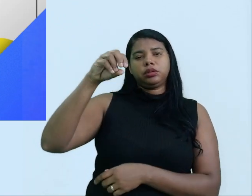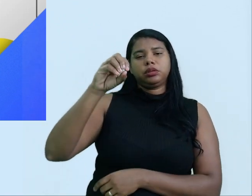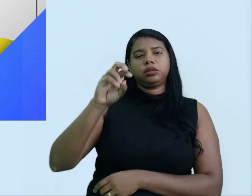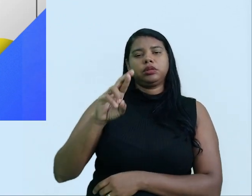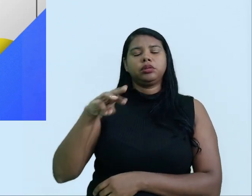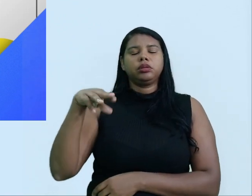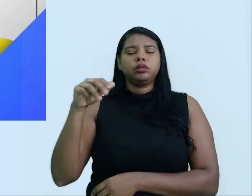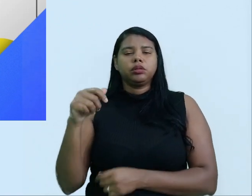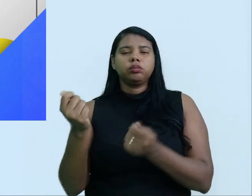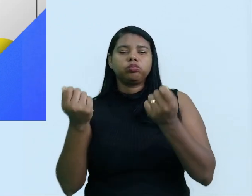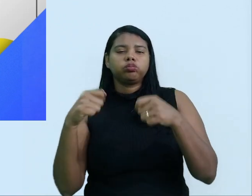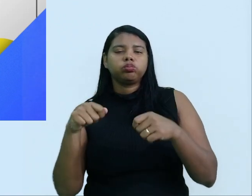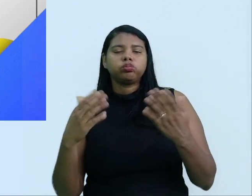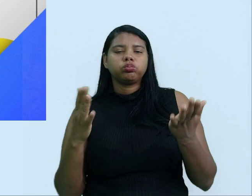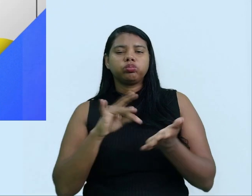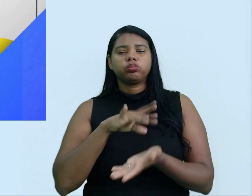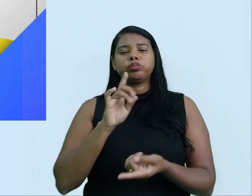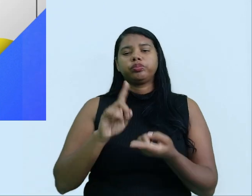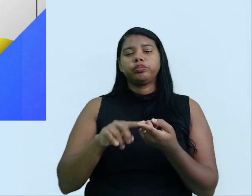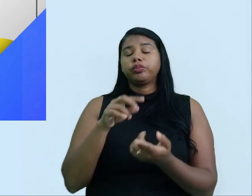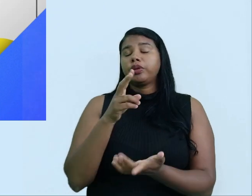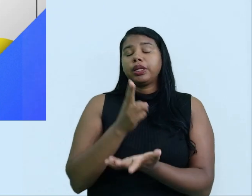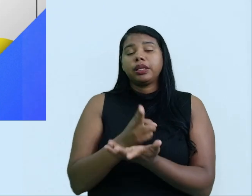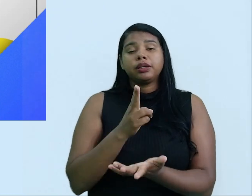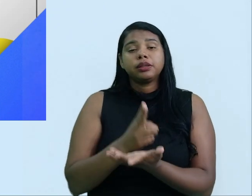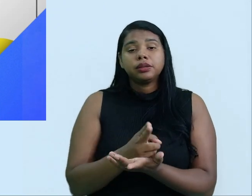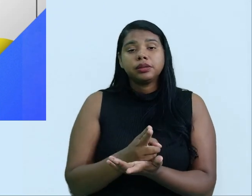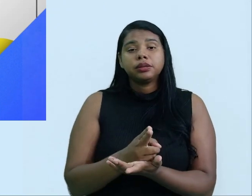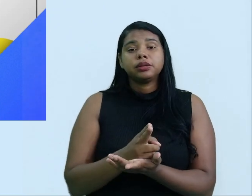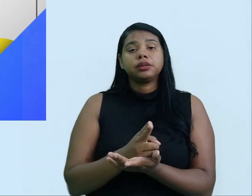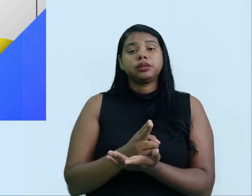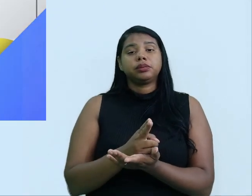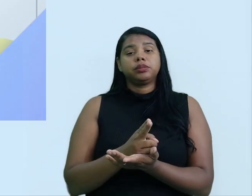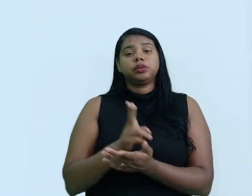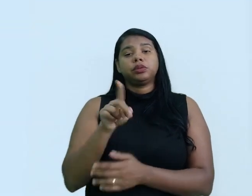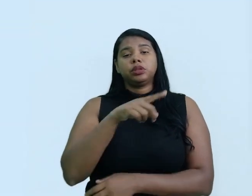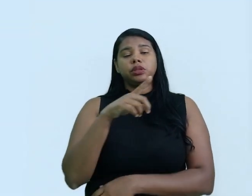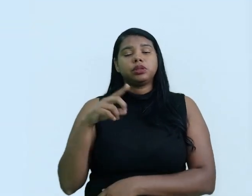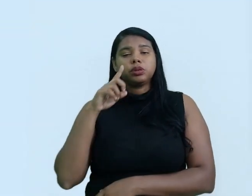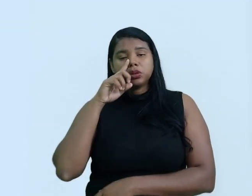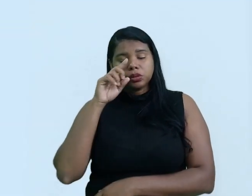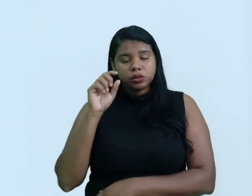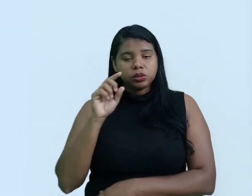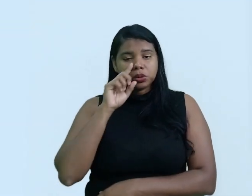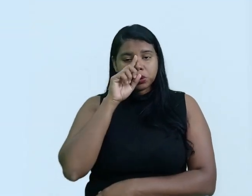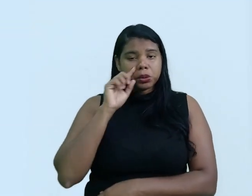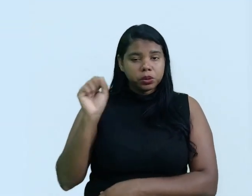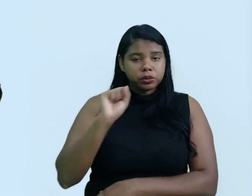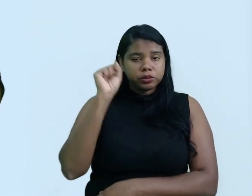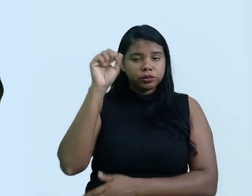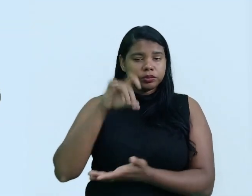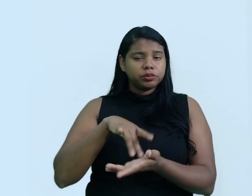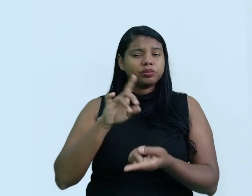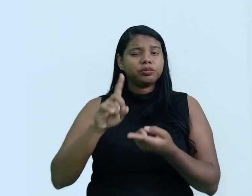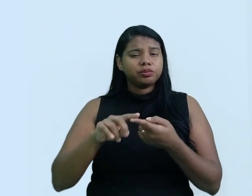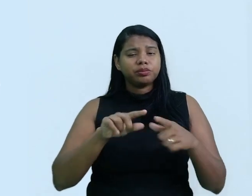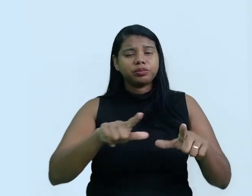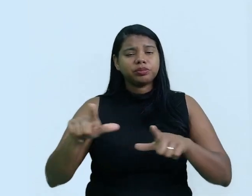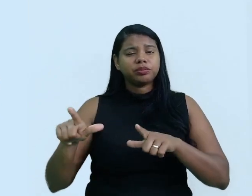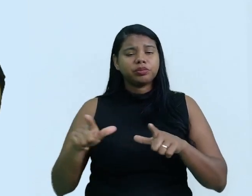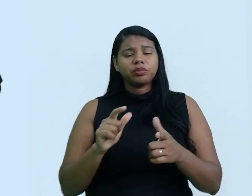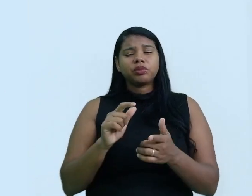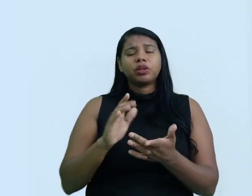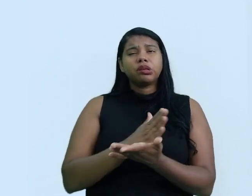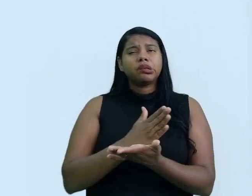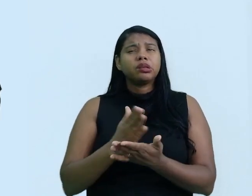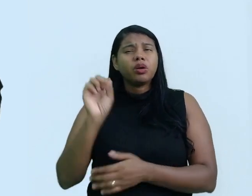de quando possível. Nem sempre é possível eliminar um risco do ambiente laboral, tá? Em alguns casos, sim. Como é que eu